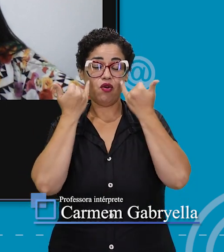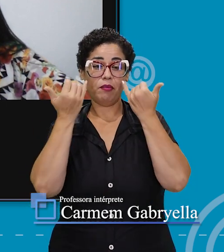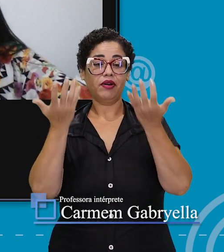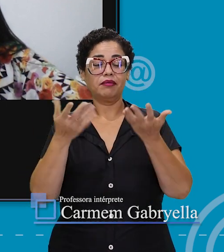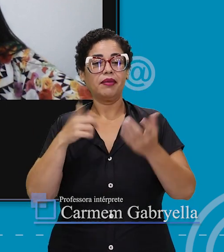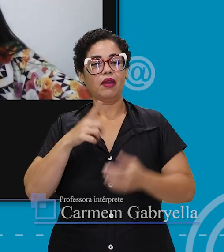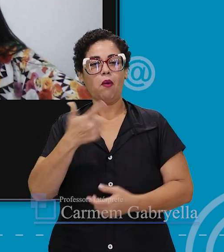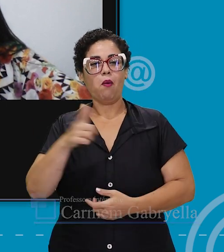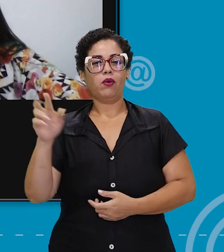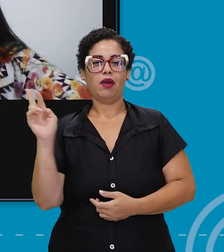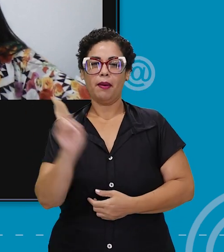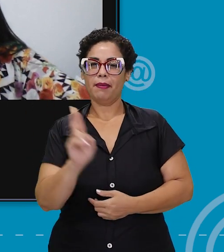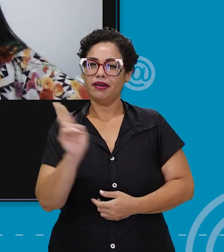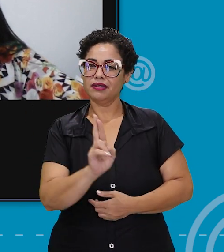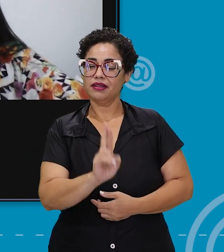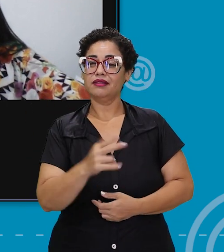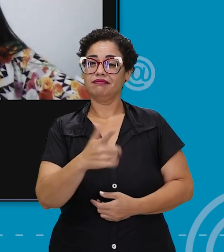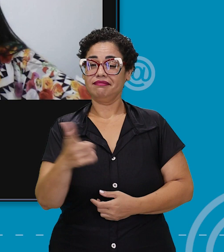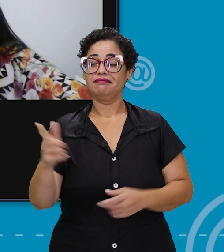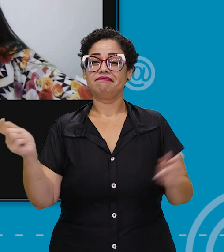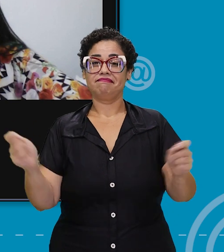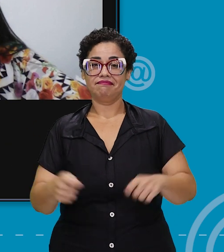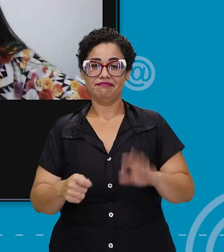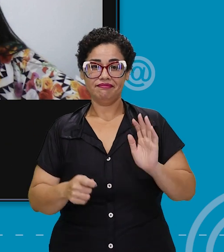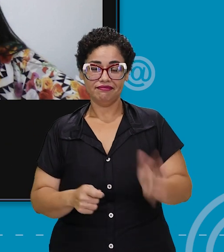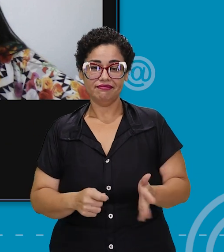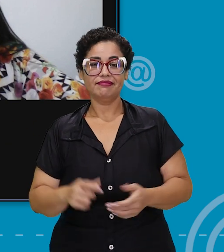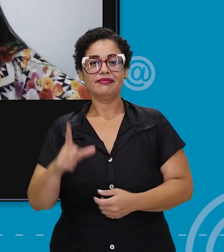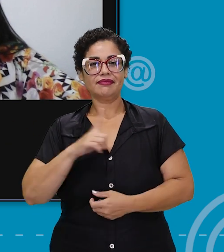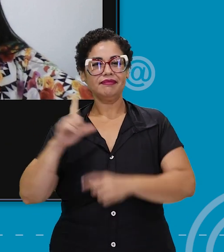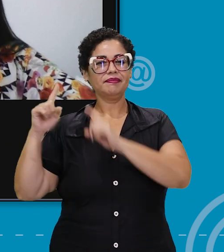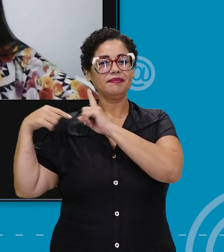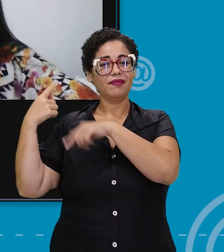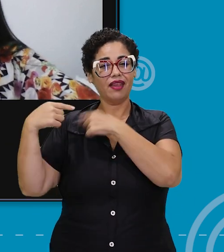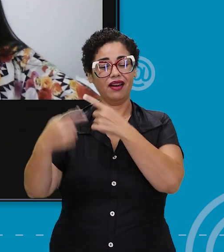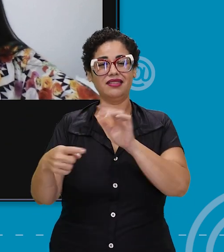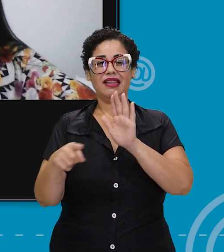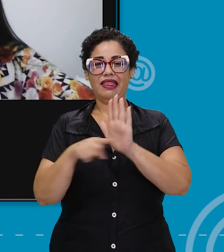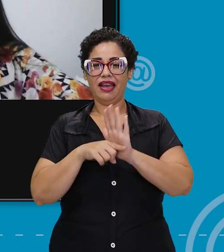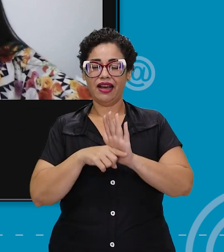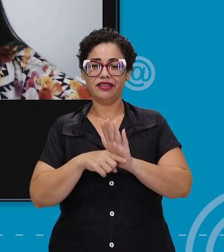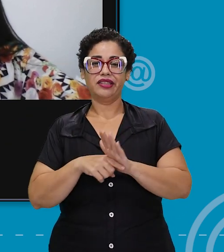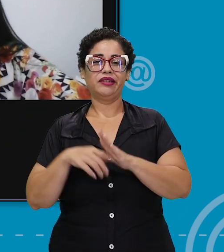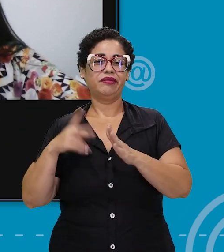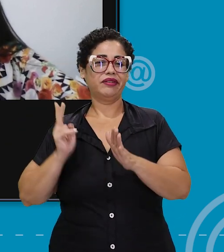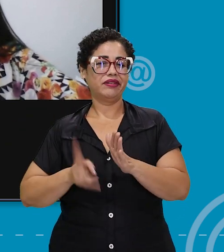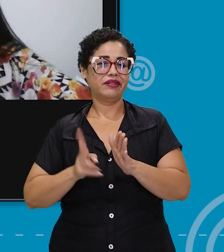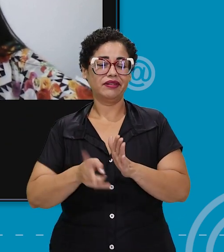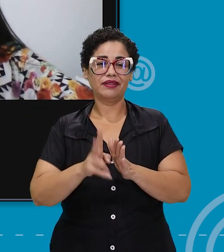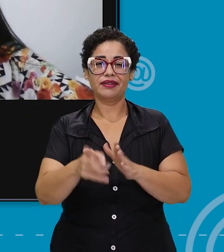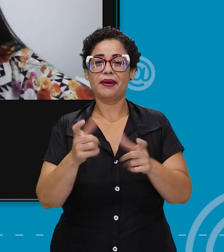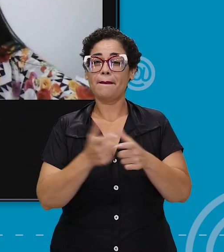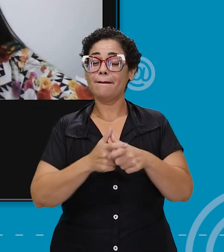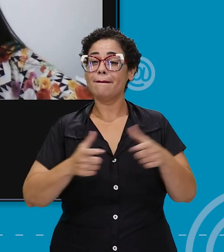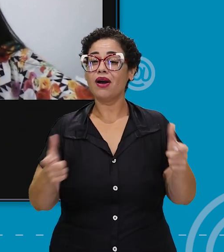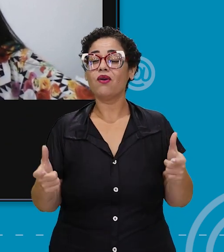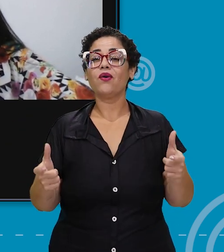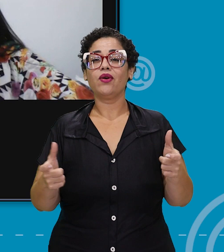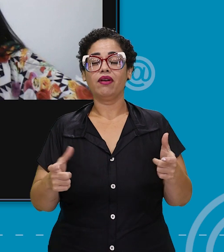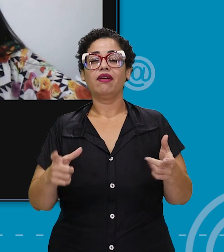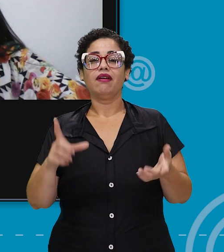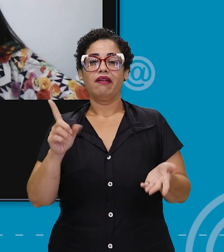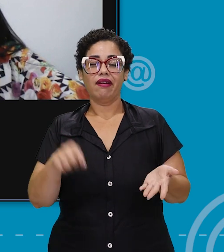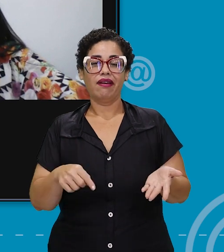Informando, mas com outras representatividades, né? Tem heranças negativas que estão perdurando, grande